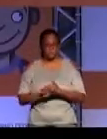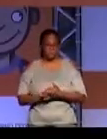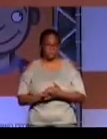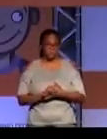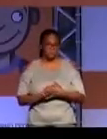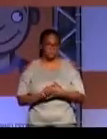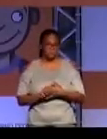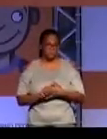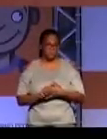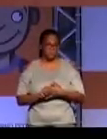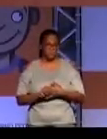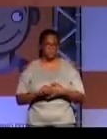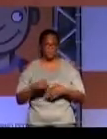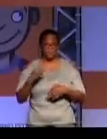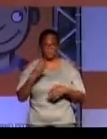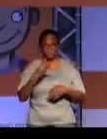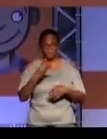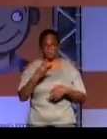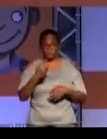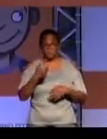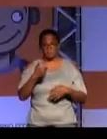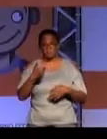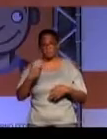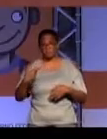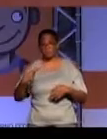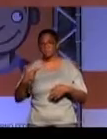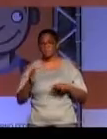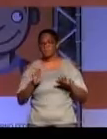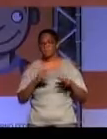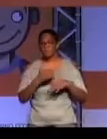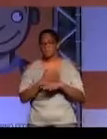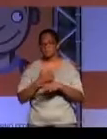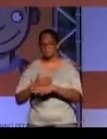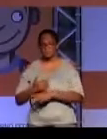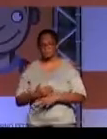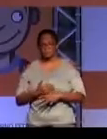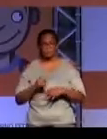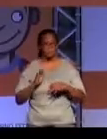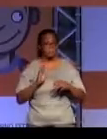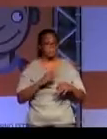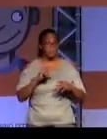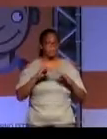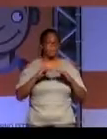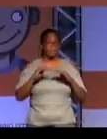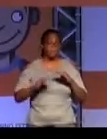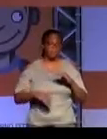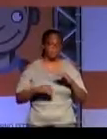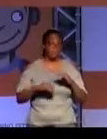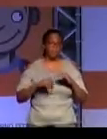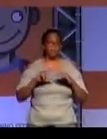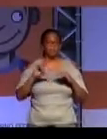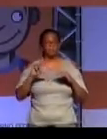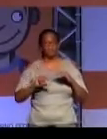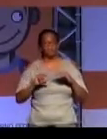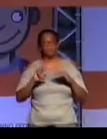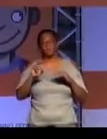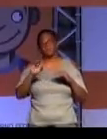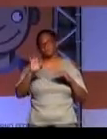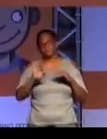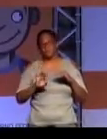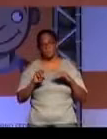E desses 312 cidades com cobertura menor que 12%, eu quero dizer